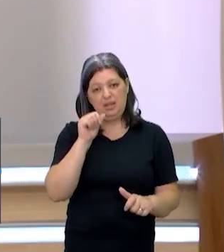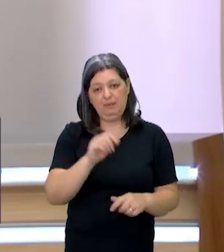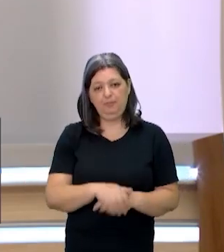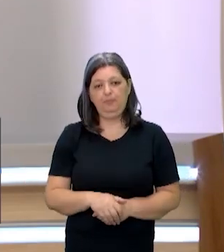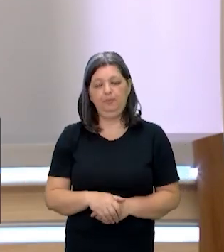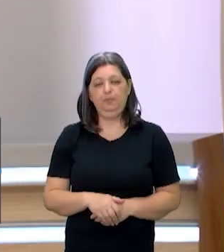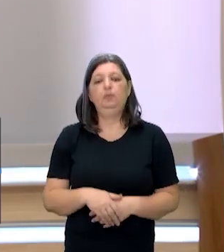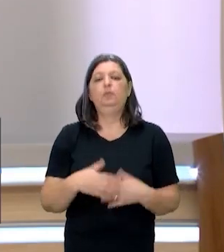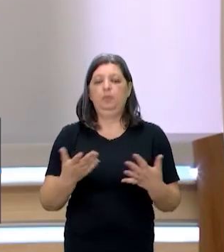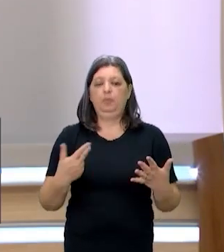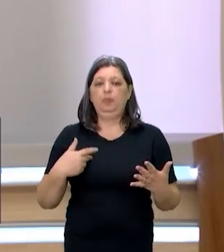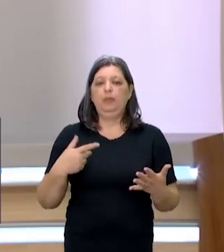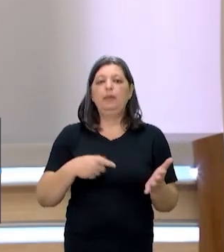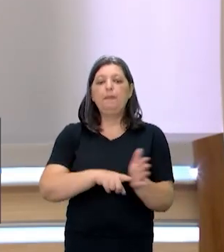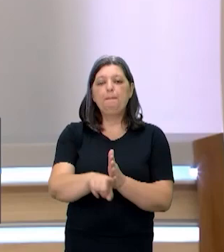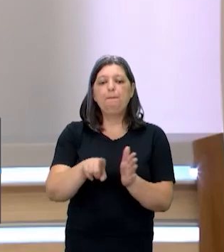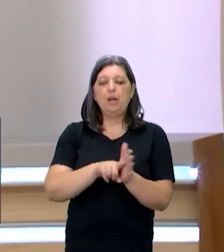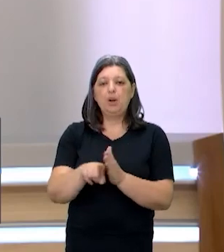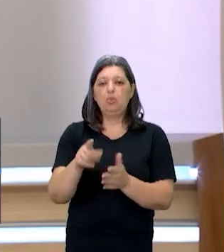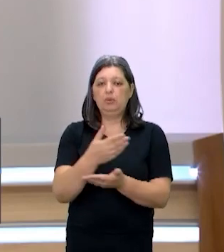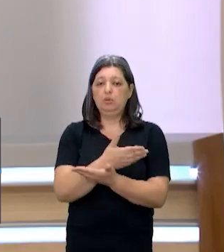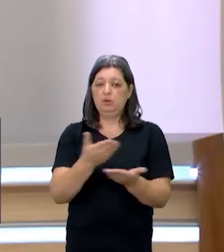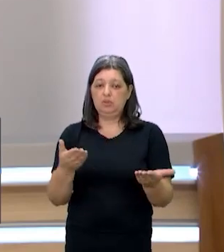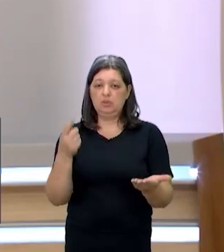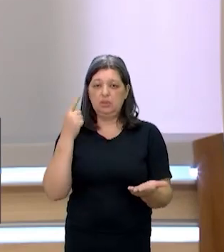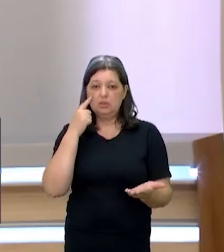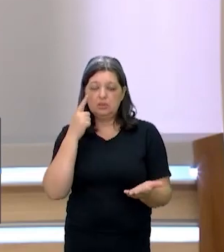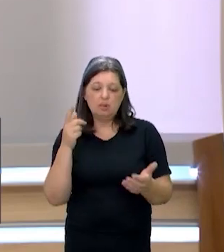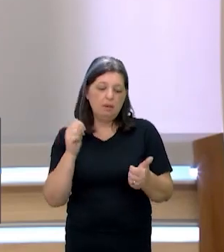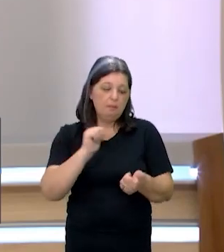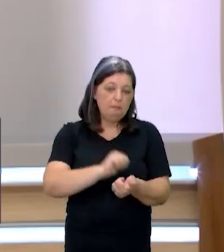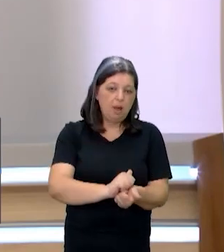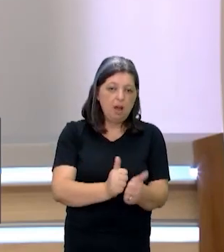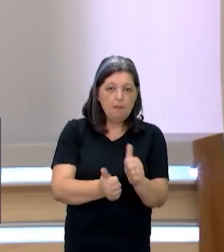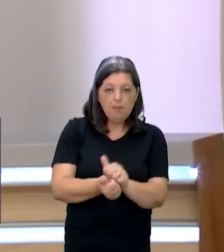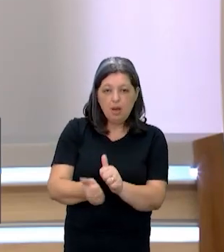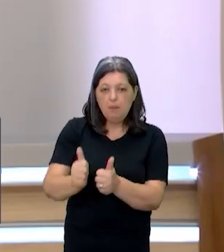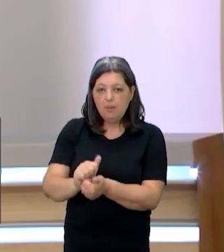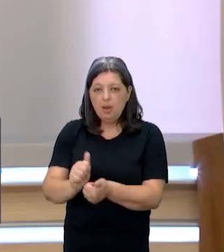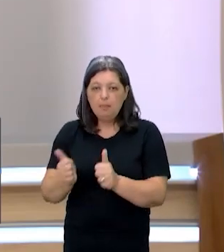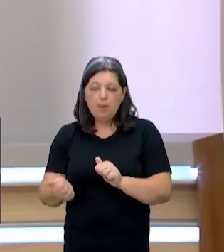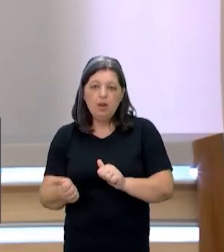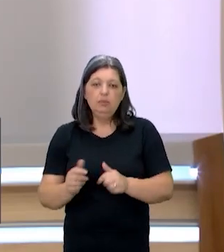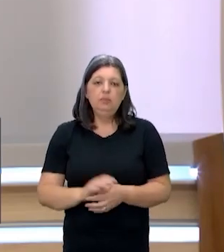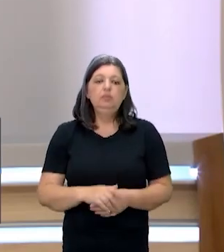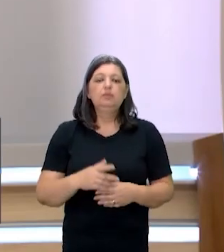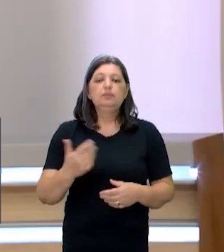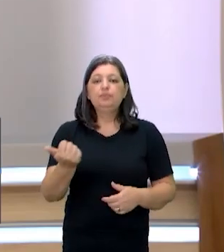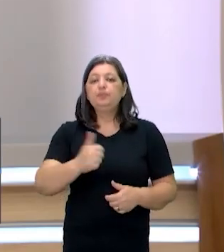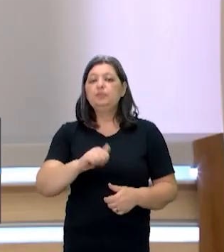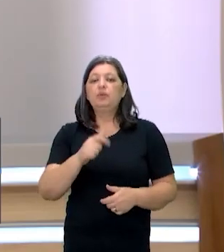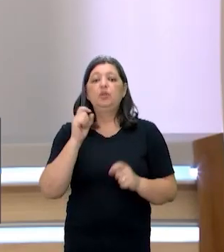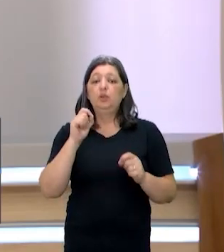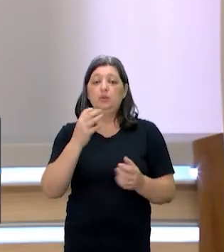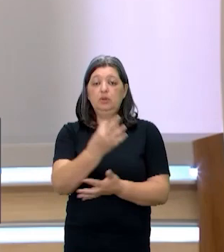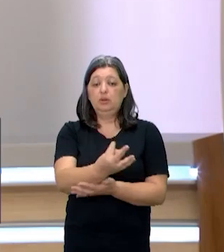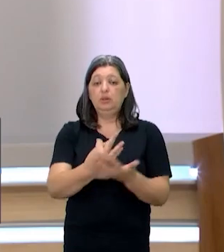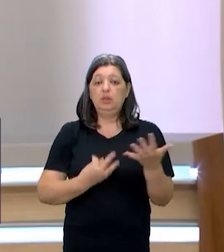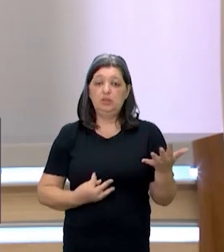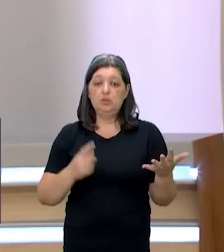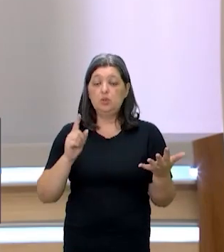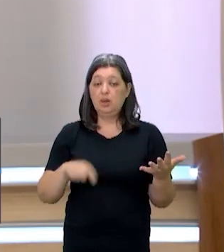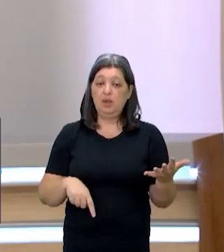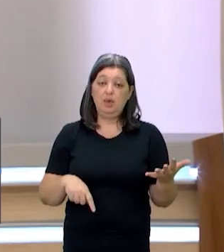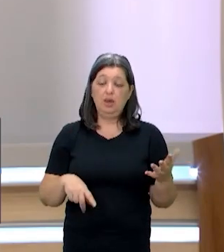começar delimitando, fazendo as perguntas para a gente ir encaixando. Primeira coisa que a gente precisa analisar em um texto é